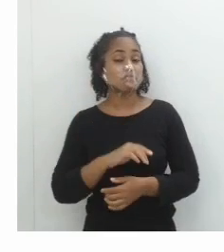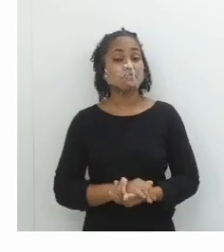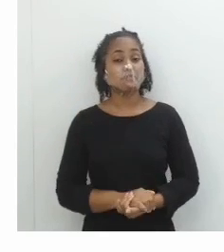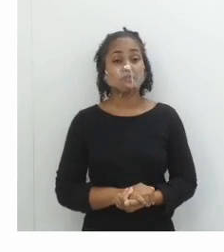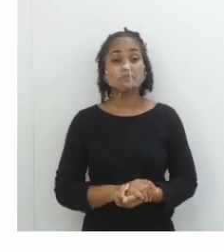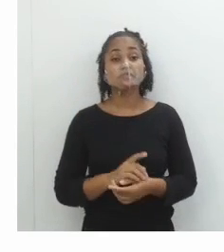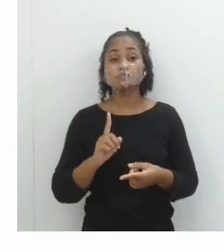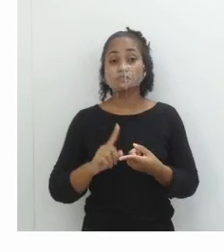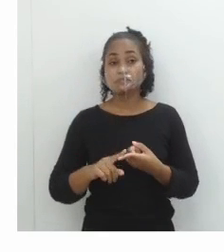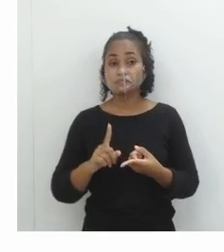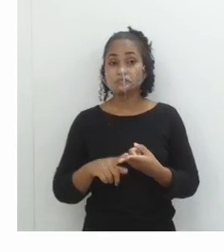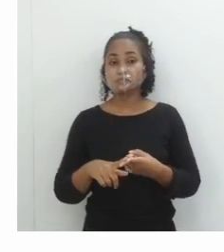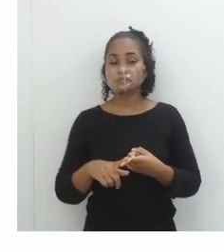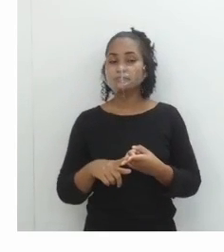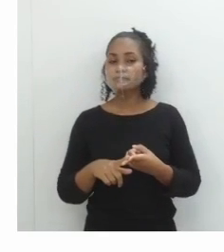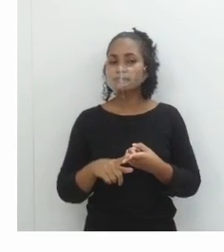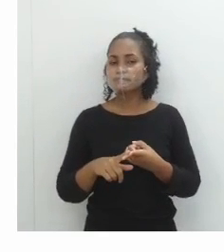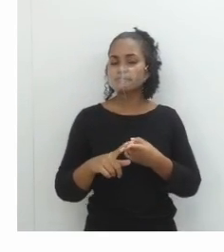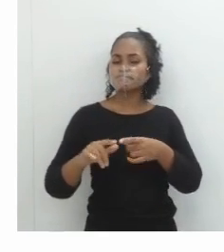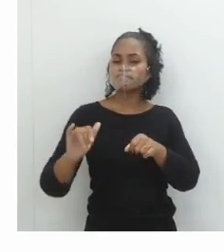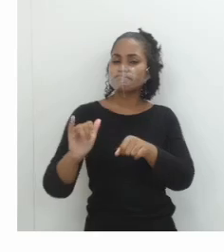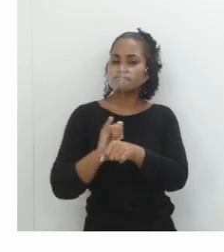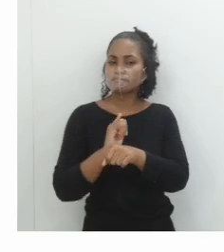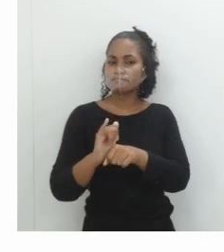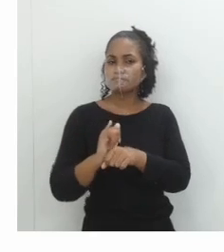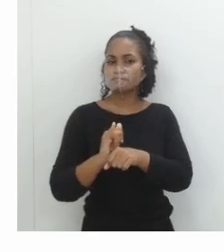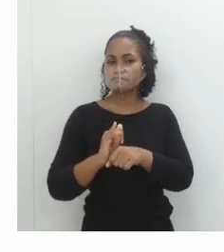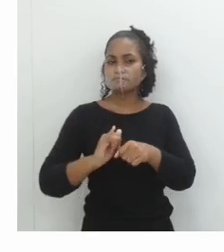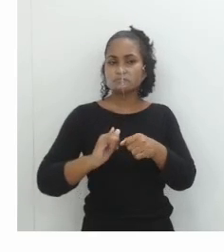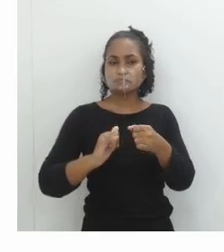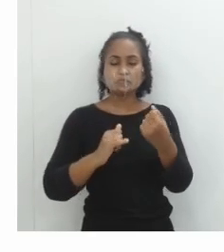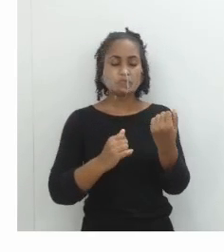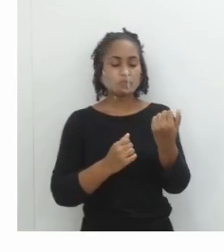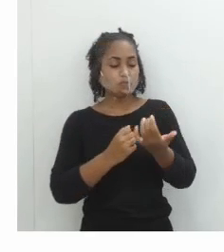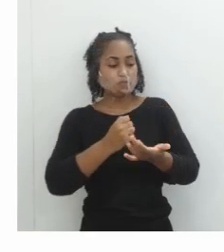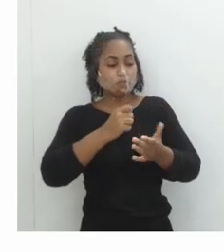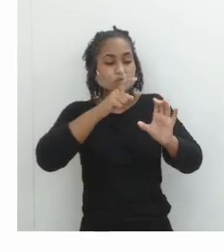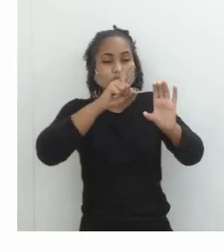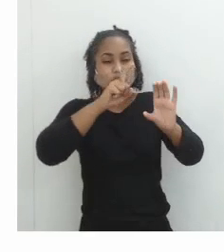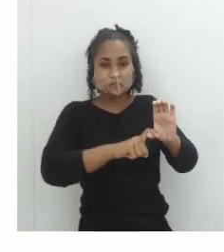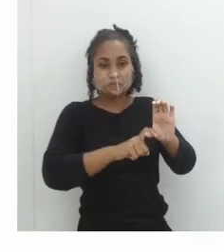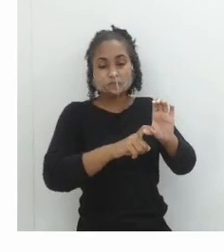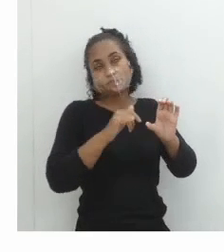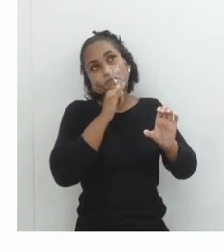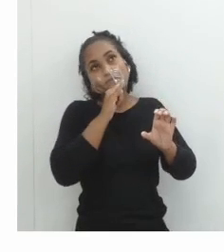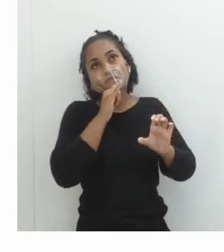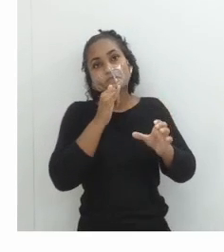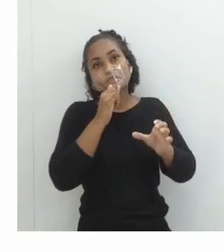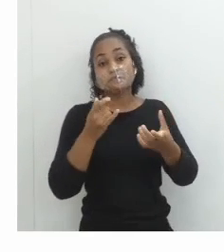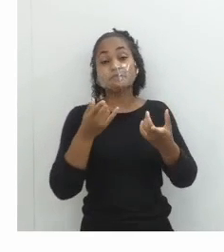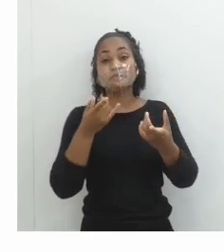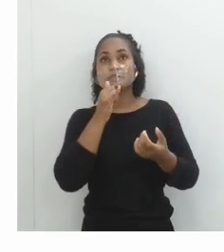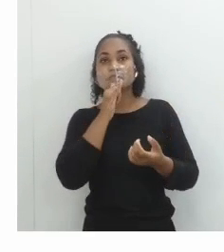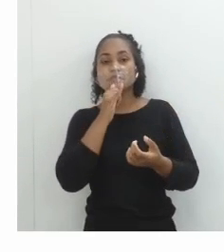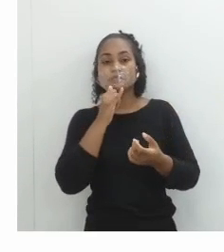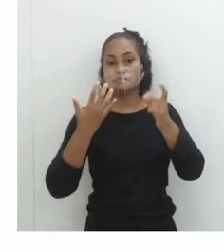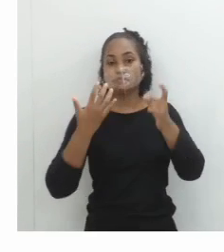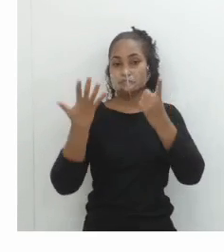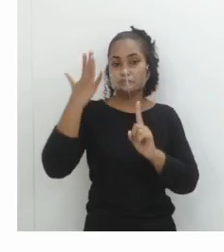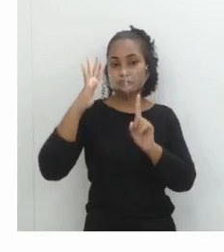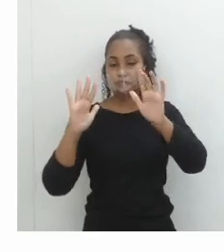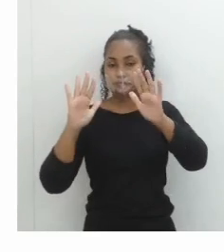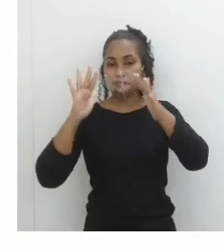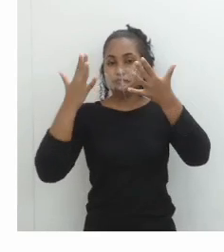utilizar o corpo como uma performance, né? Ou como um suporte. É quando a mulher, a gente vê no carnaval, as pessoas